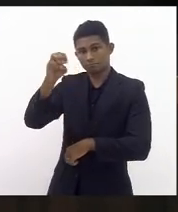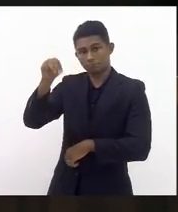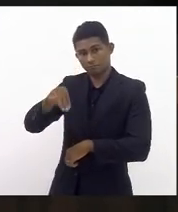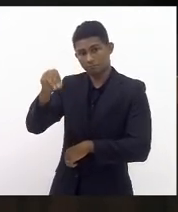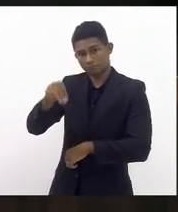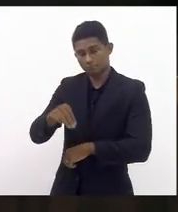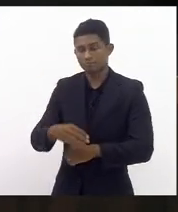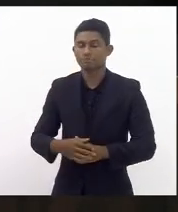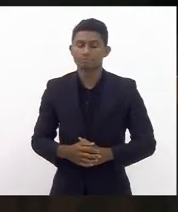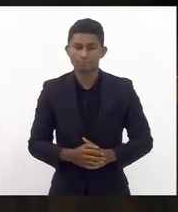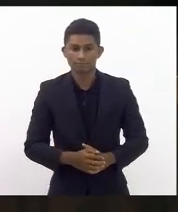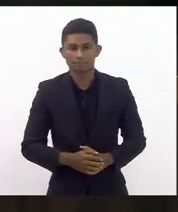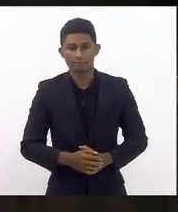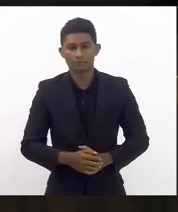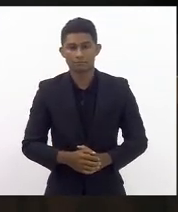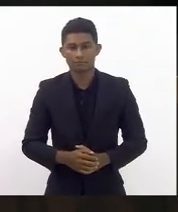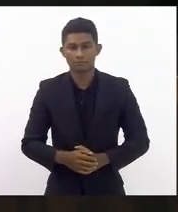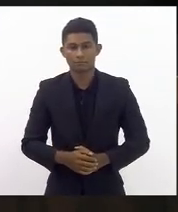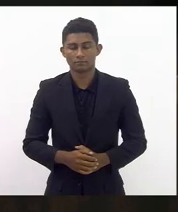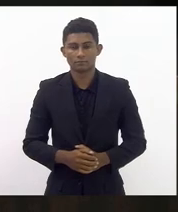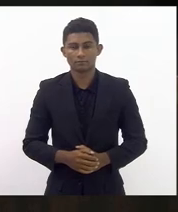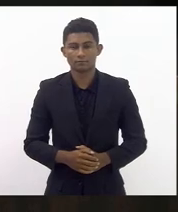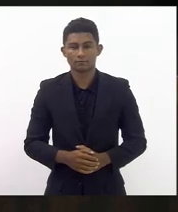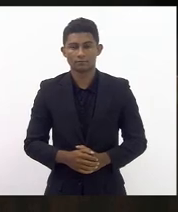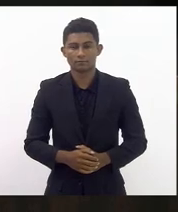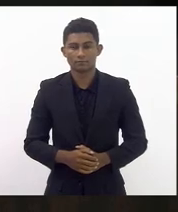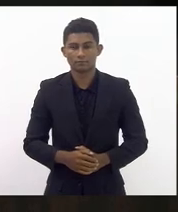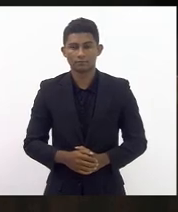tempo regimental.